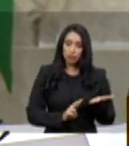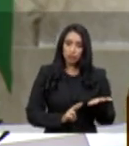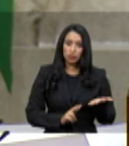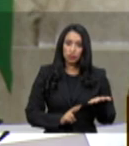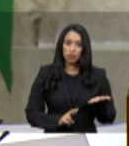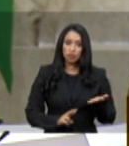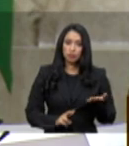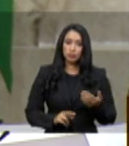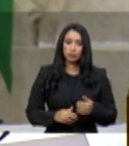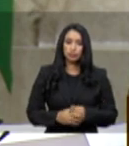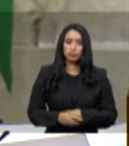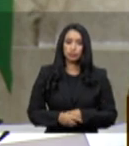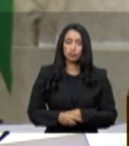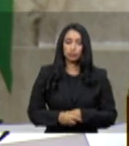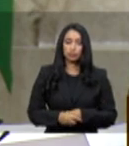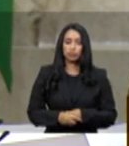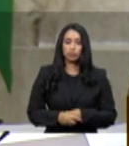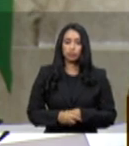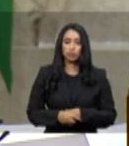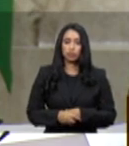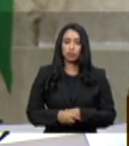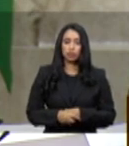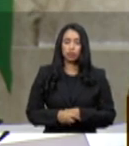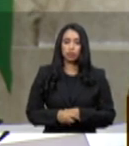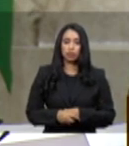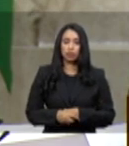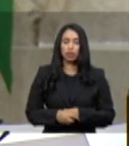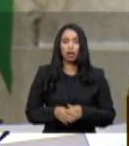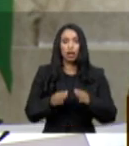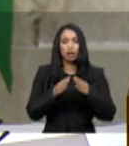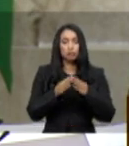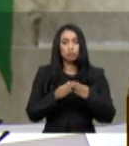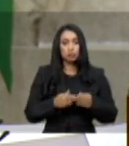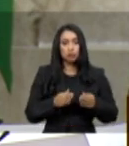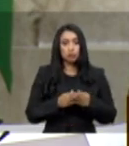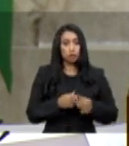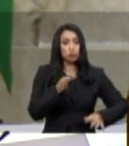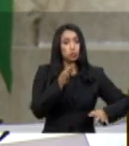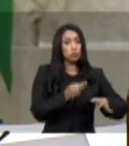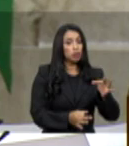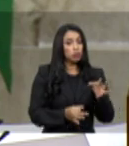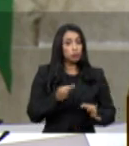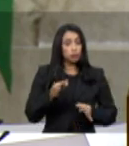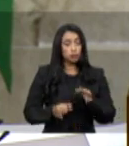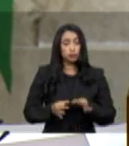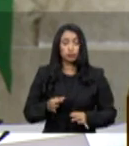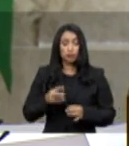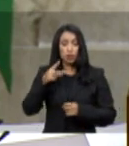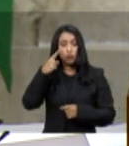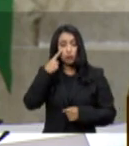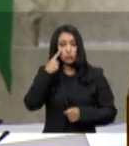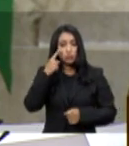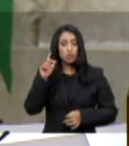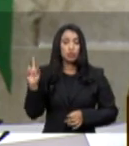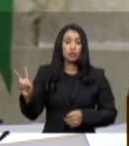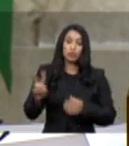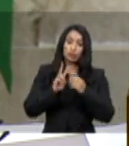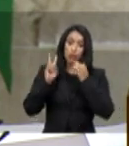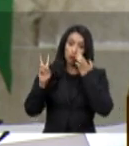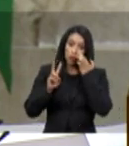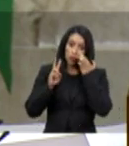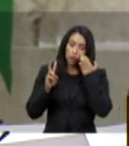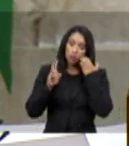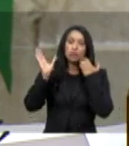de uma conclamação à que magistrados observem alguns valores nas suas